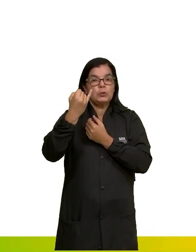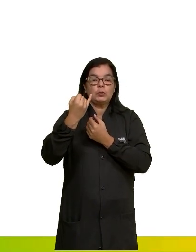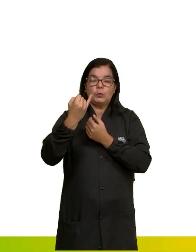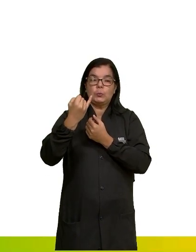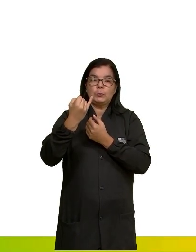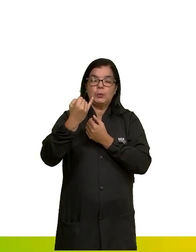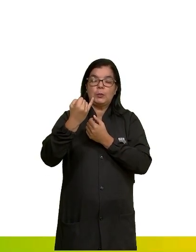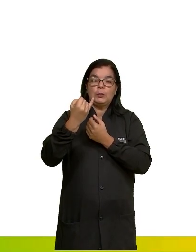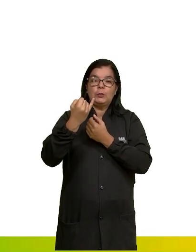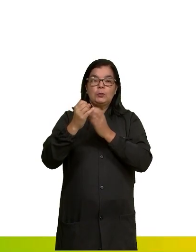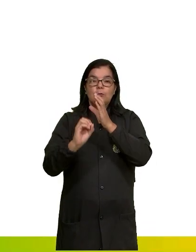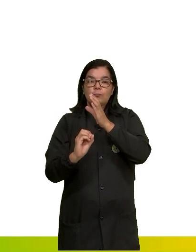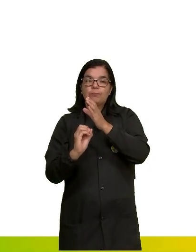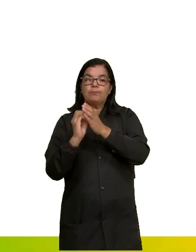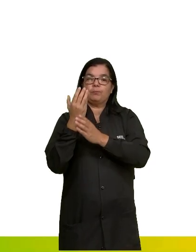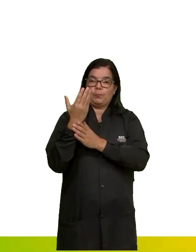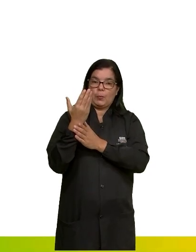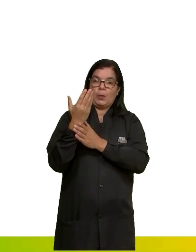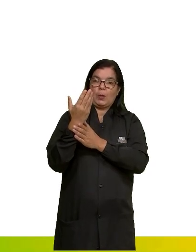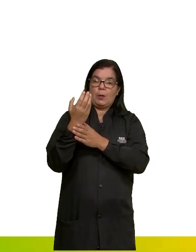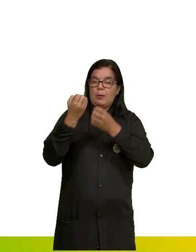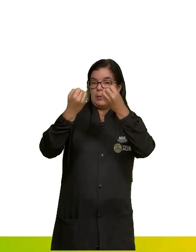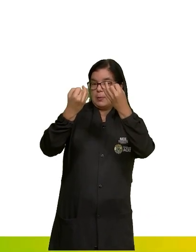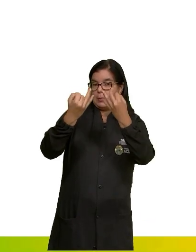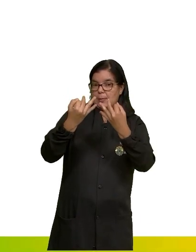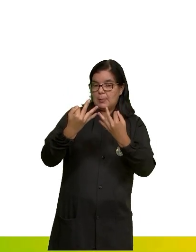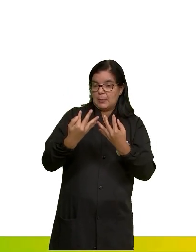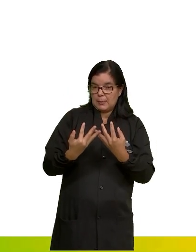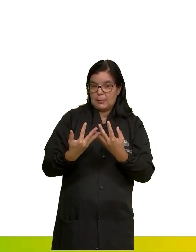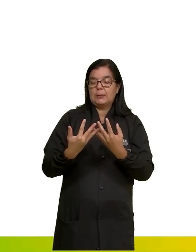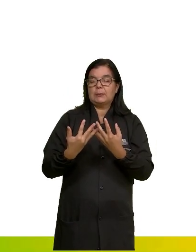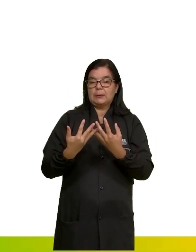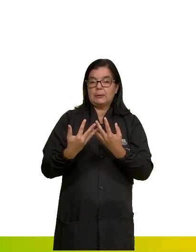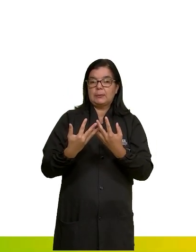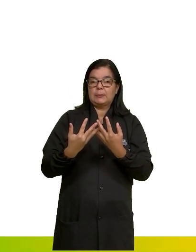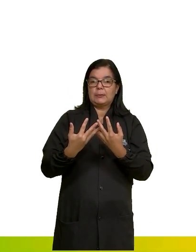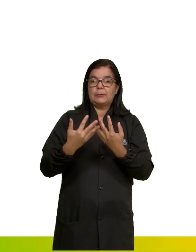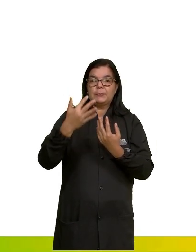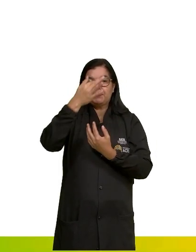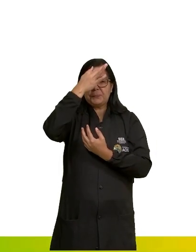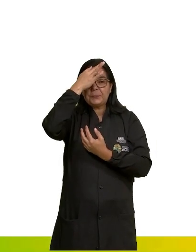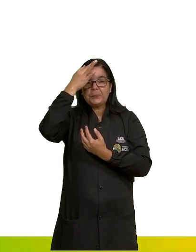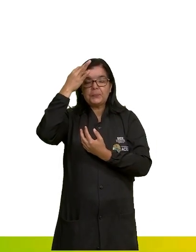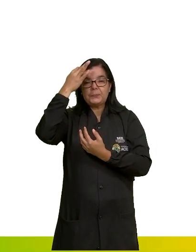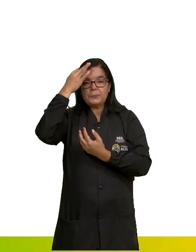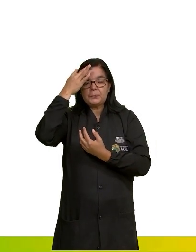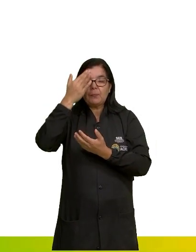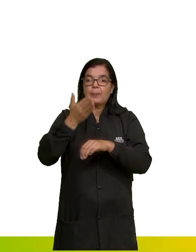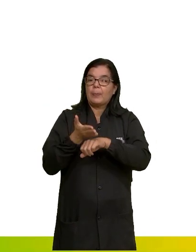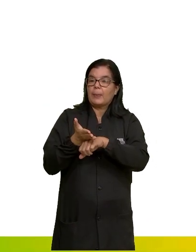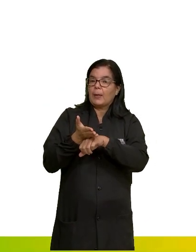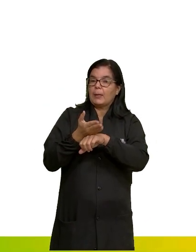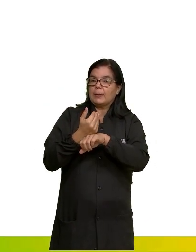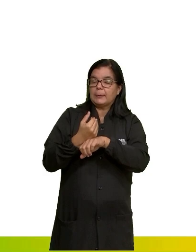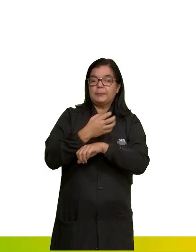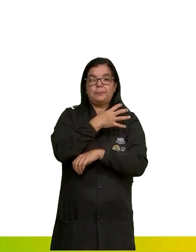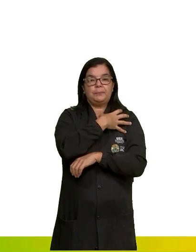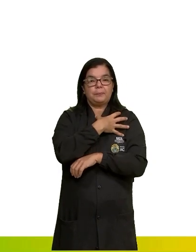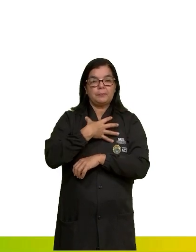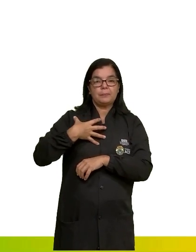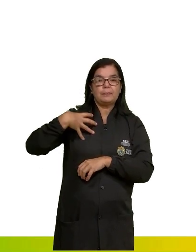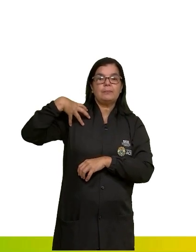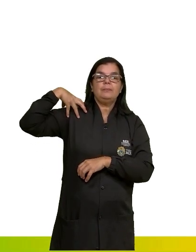substância primordial de onde tudo se origina, um conceito central na